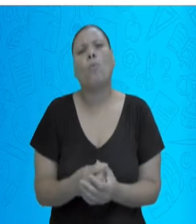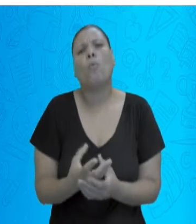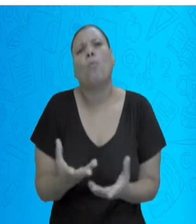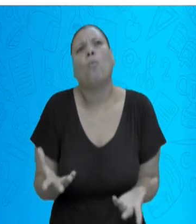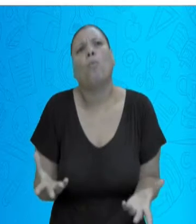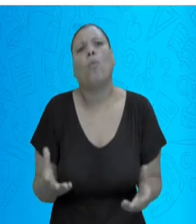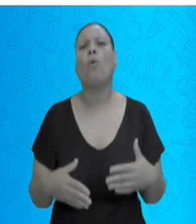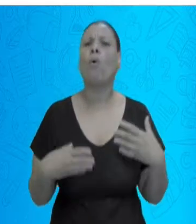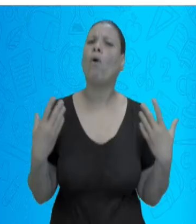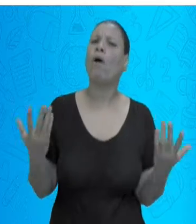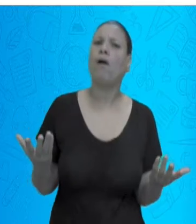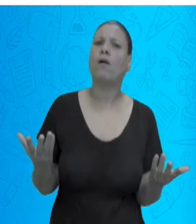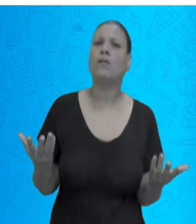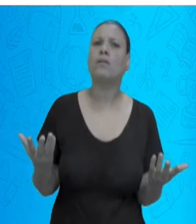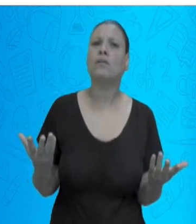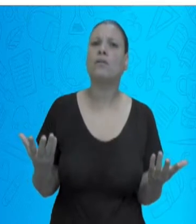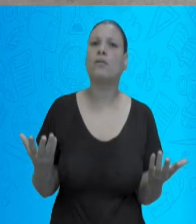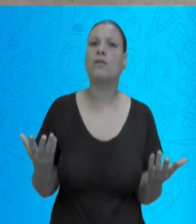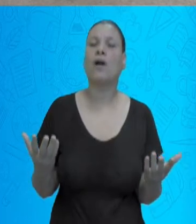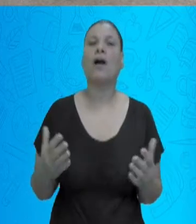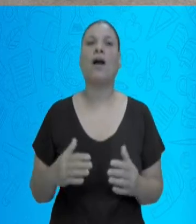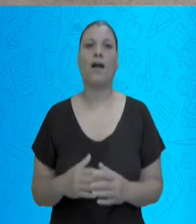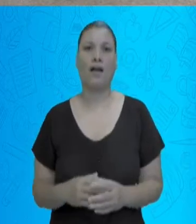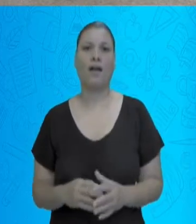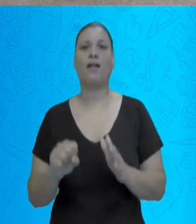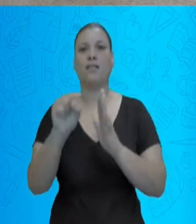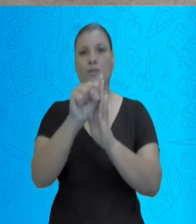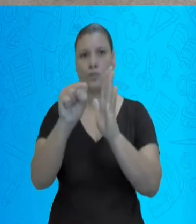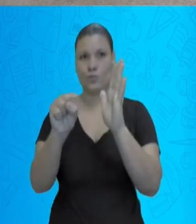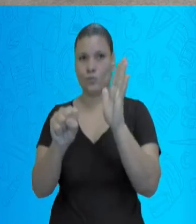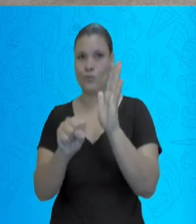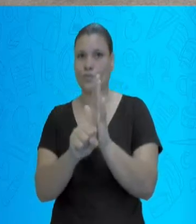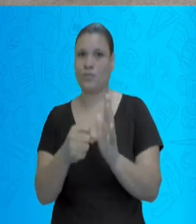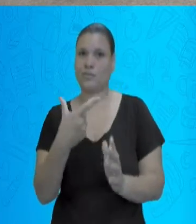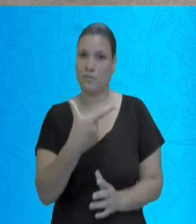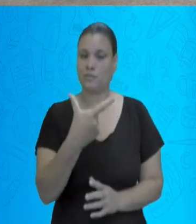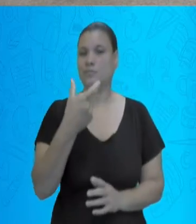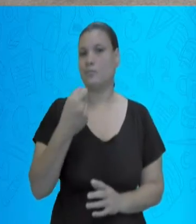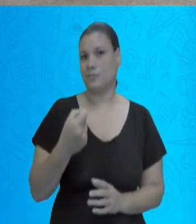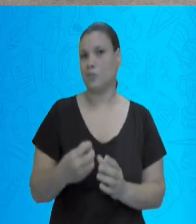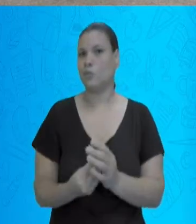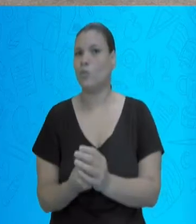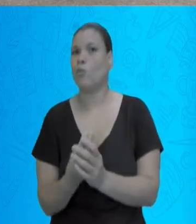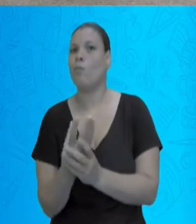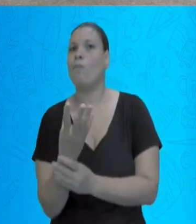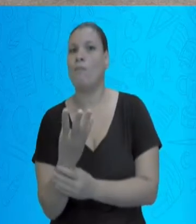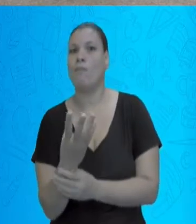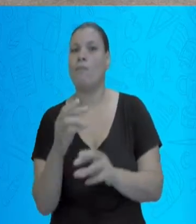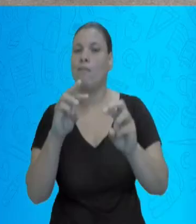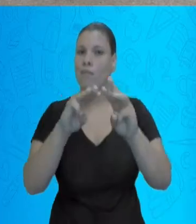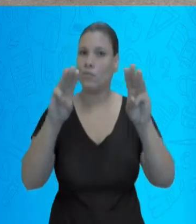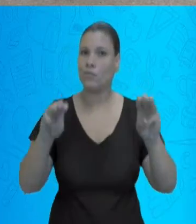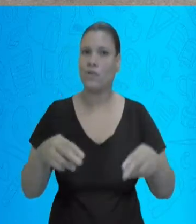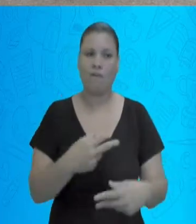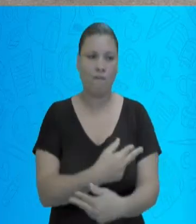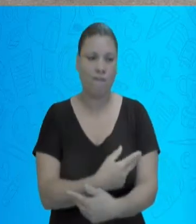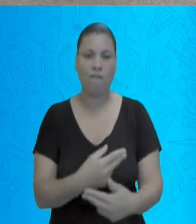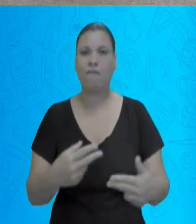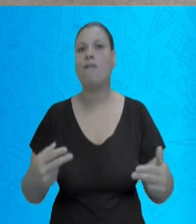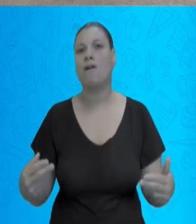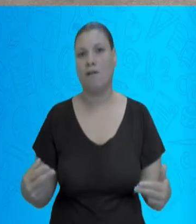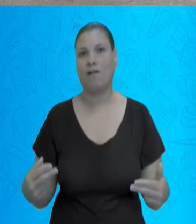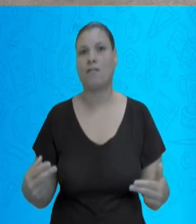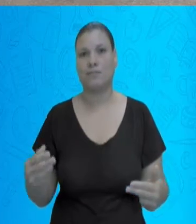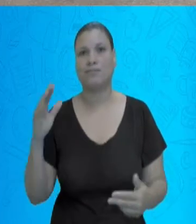qualidade do acervo, o Museu do MASP. Ele é muito importante e muito reconhecido também hoje no Brasil. Vocês podem ouvir